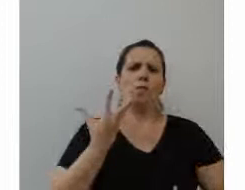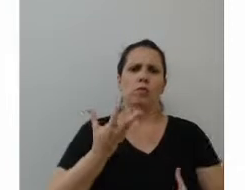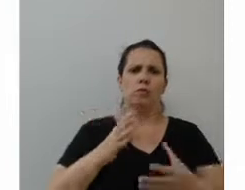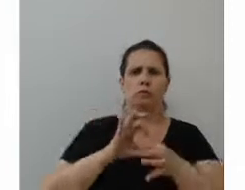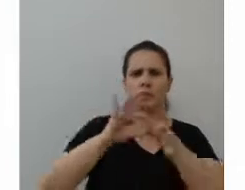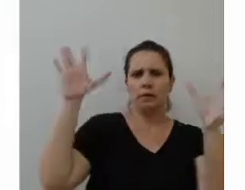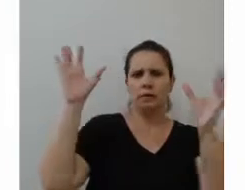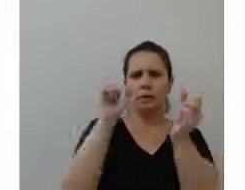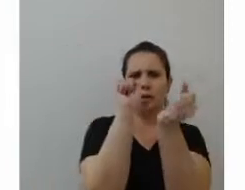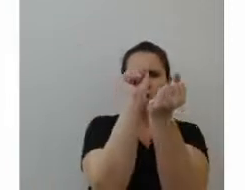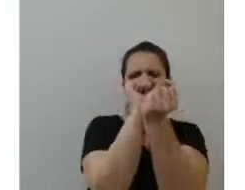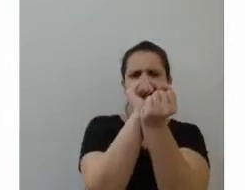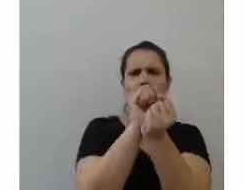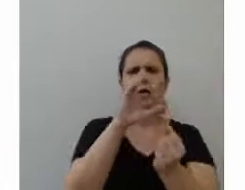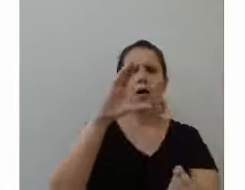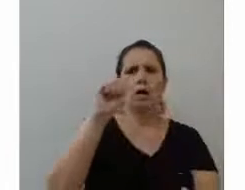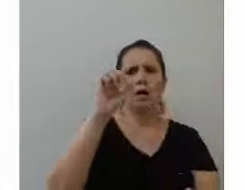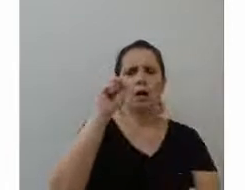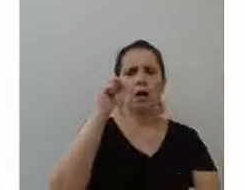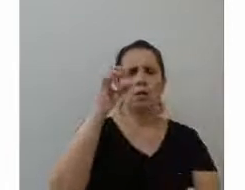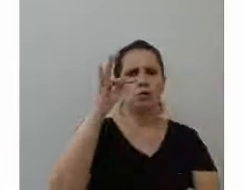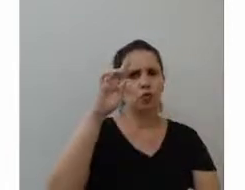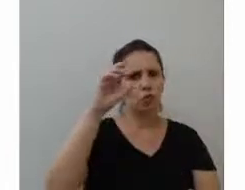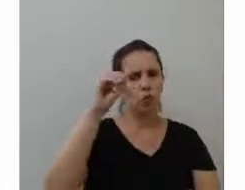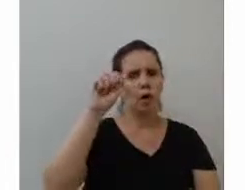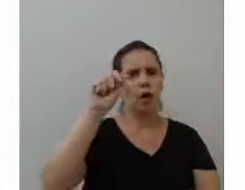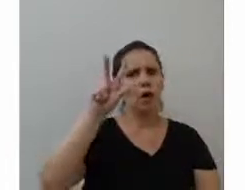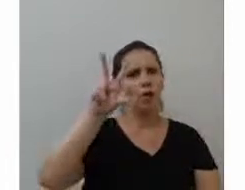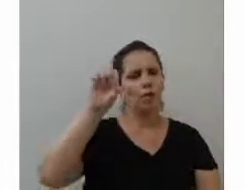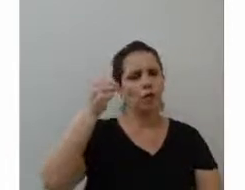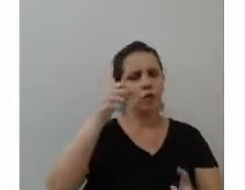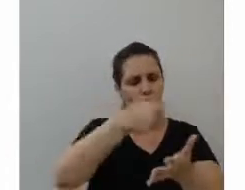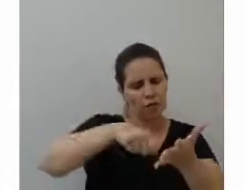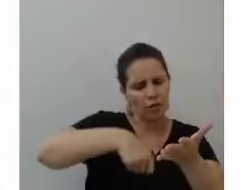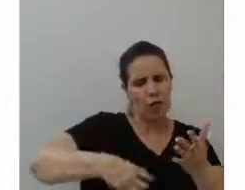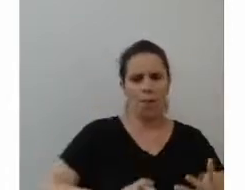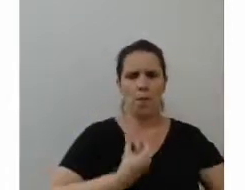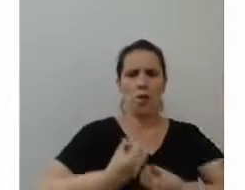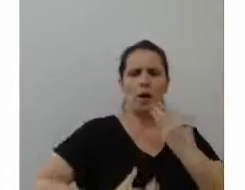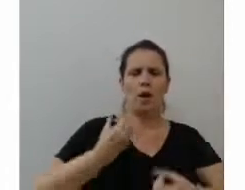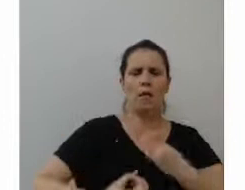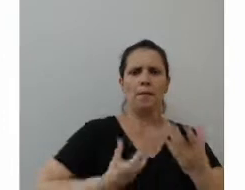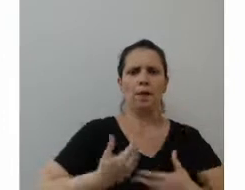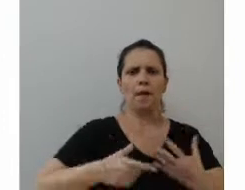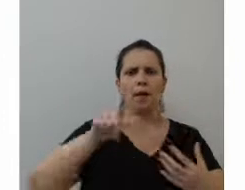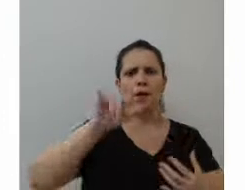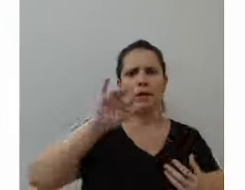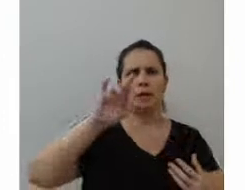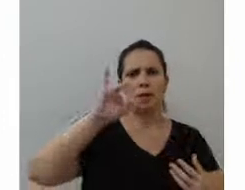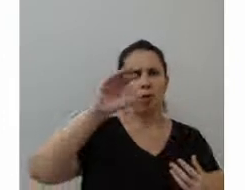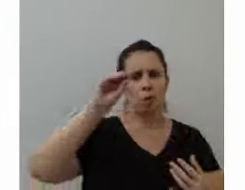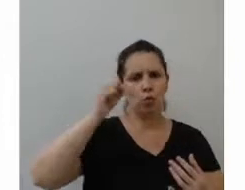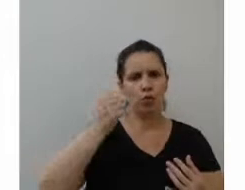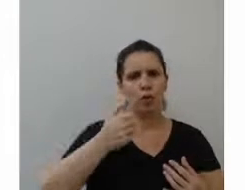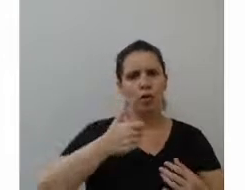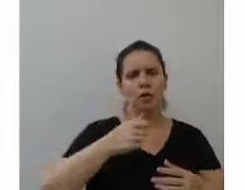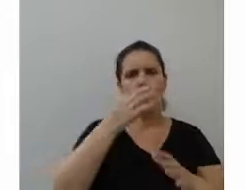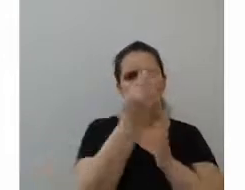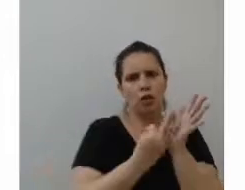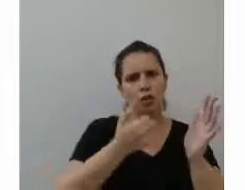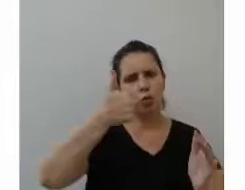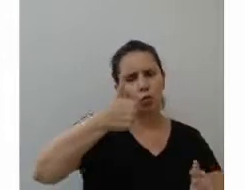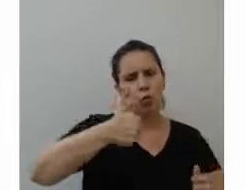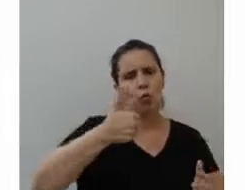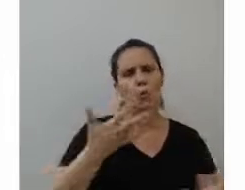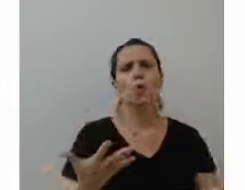abolicionista, Castro Alves também escreveu poemas líricos. Olha lá, com o texto 1. Com o texto 1, no qual o